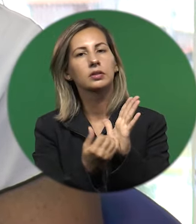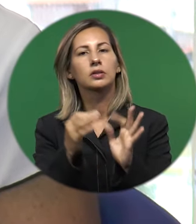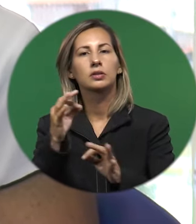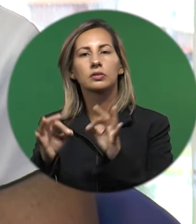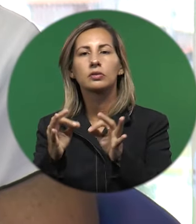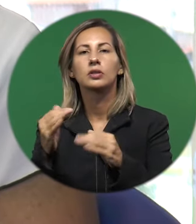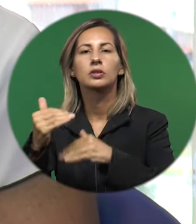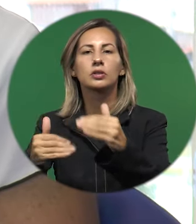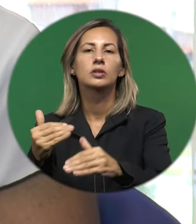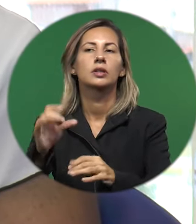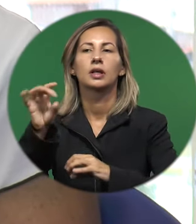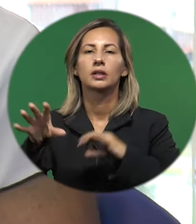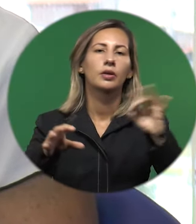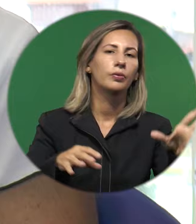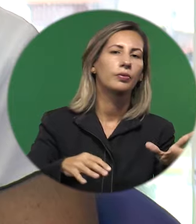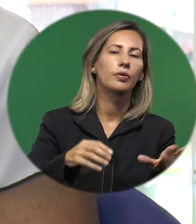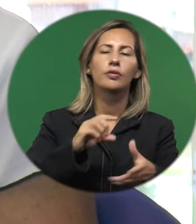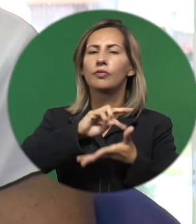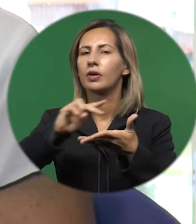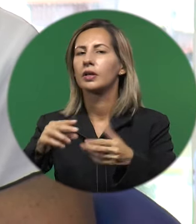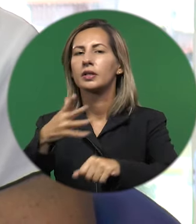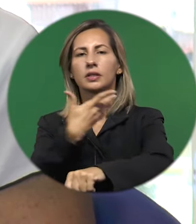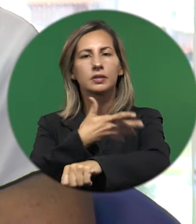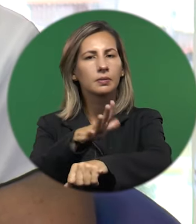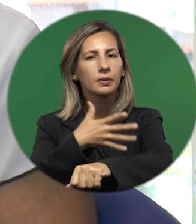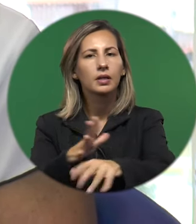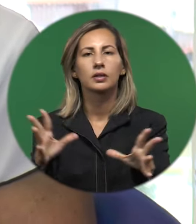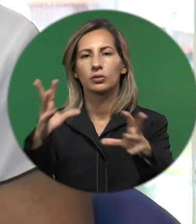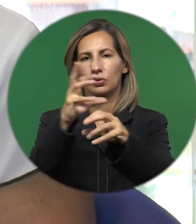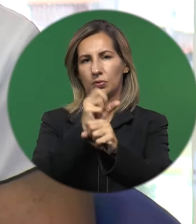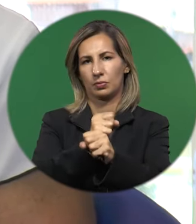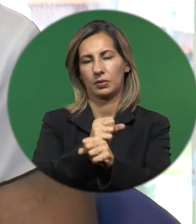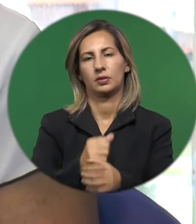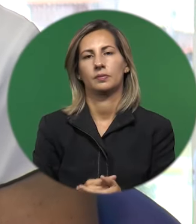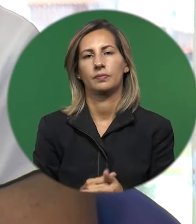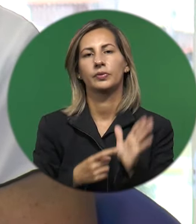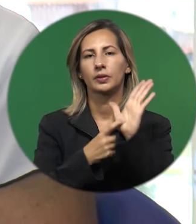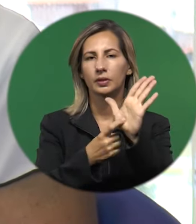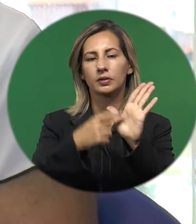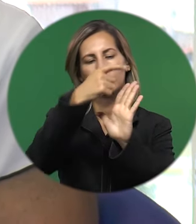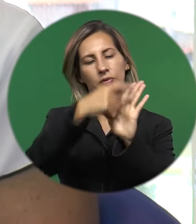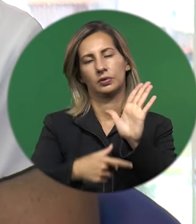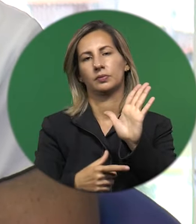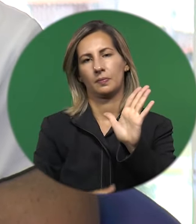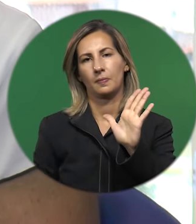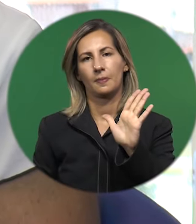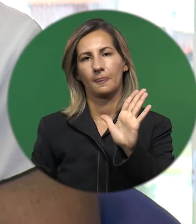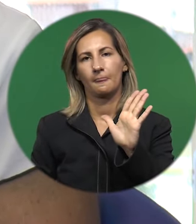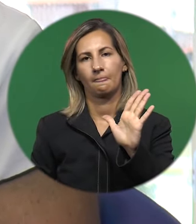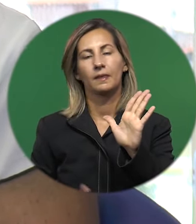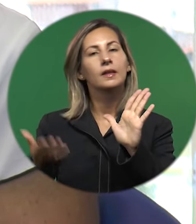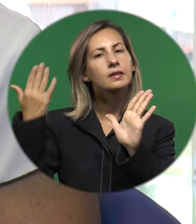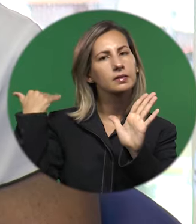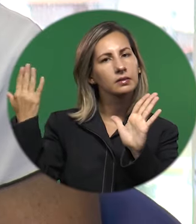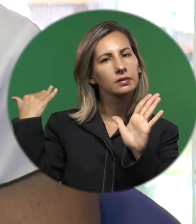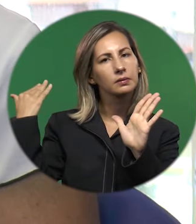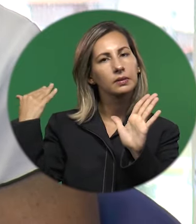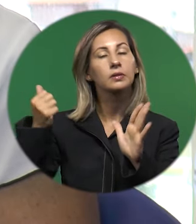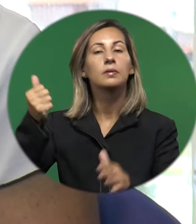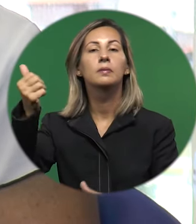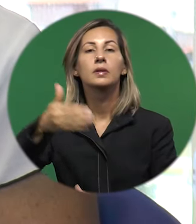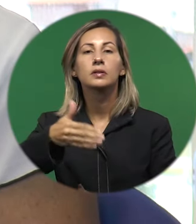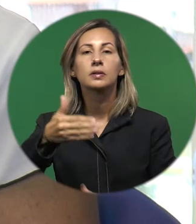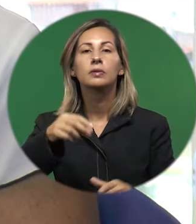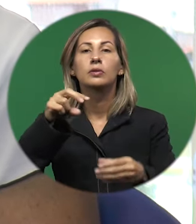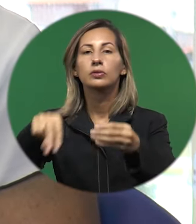desenvolvimento gerencial, individual, são várias práticas que estão englobadas por esse modelo. E, recentemente,